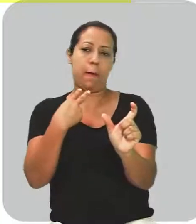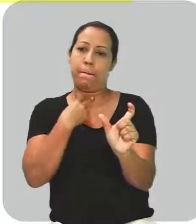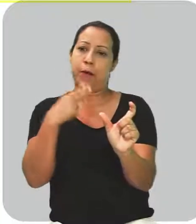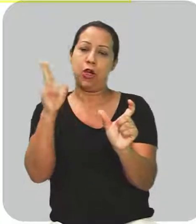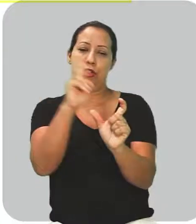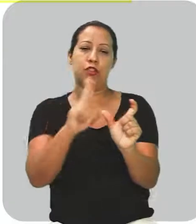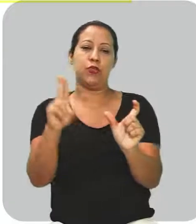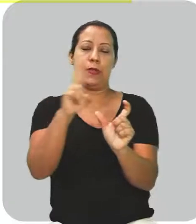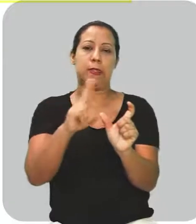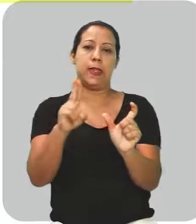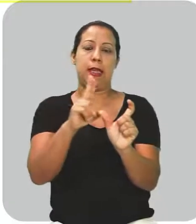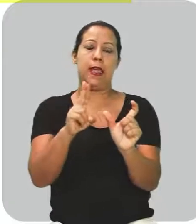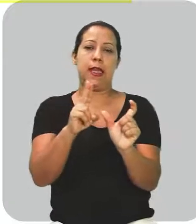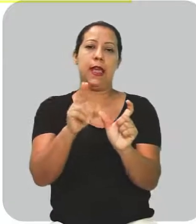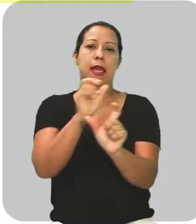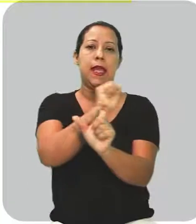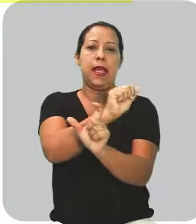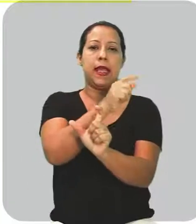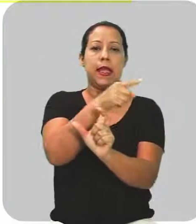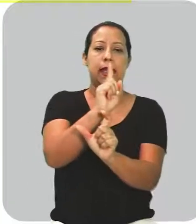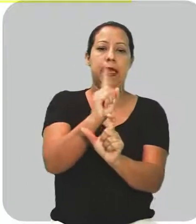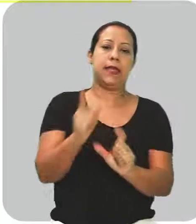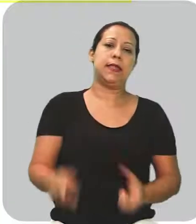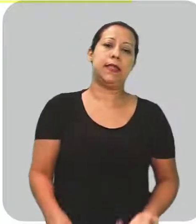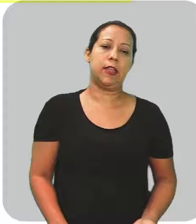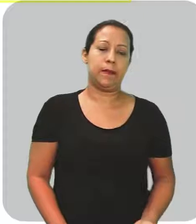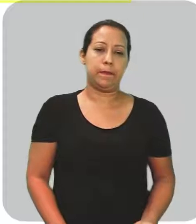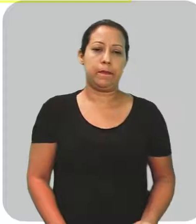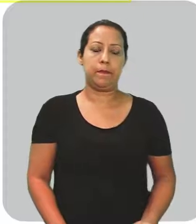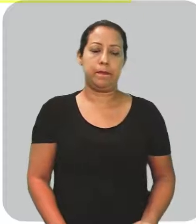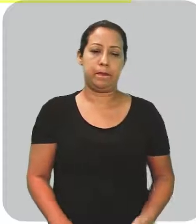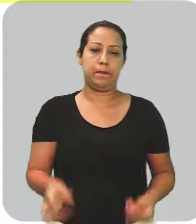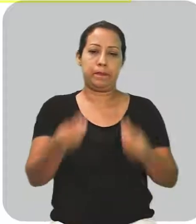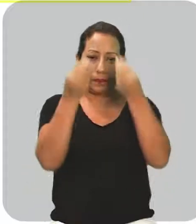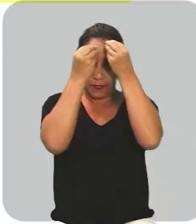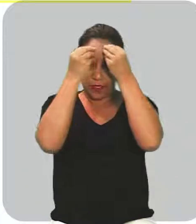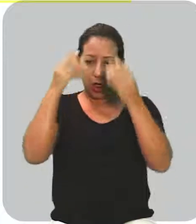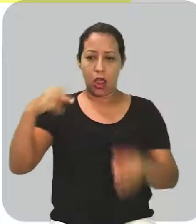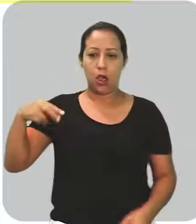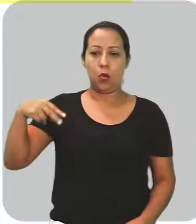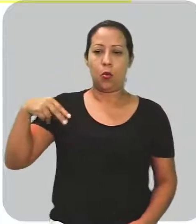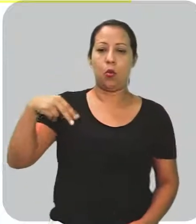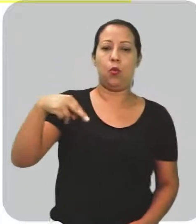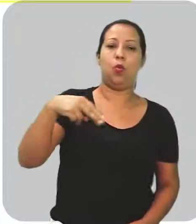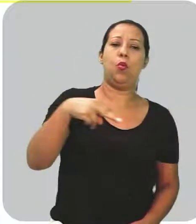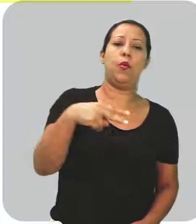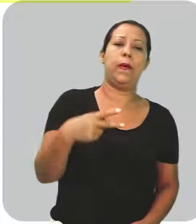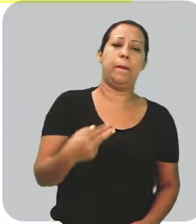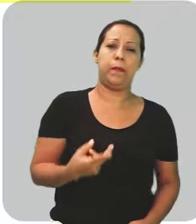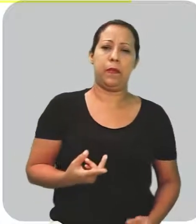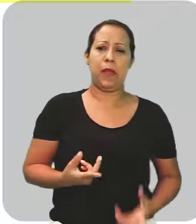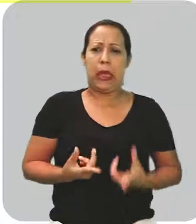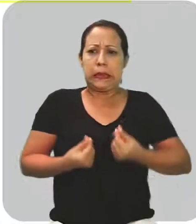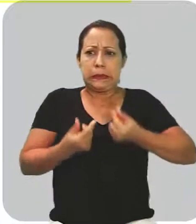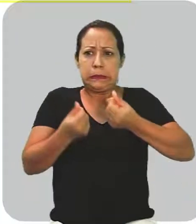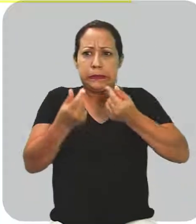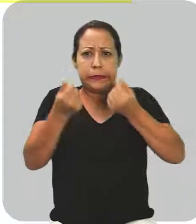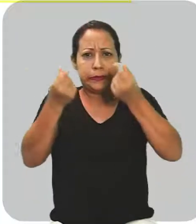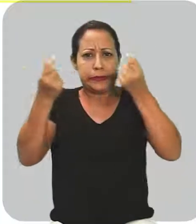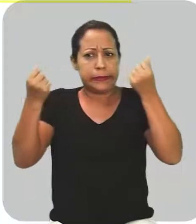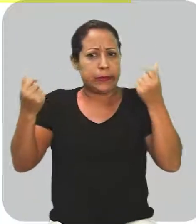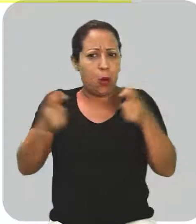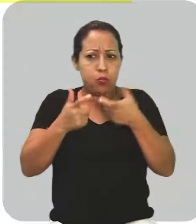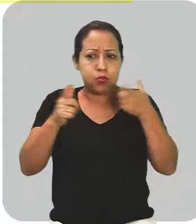nós vamos recordar. Andar a pé. Dinheiro a rodo. Então, esse